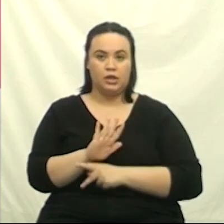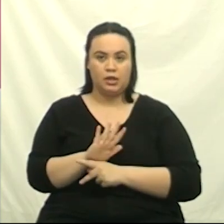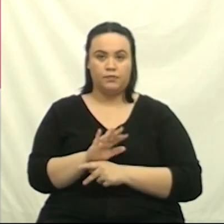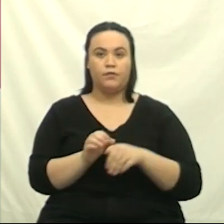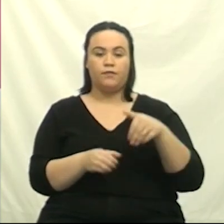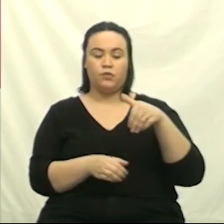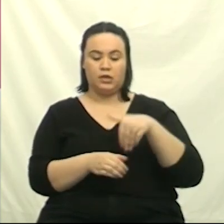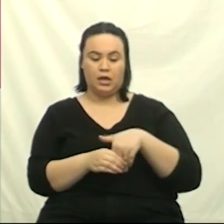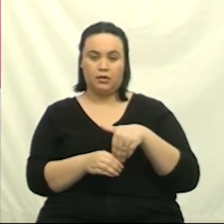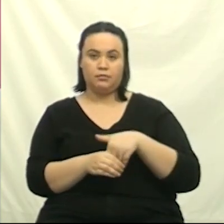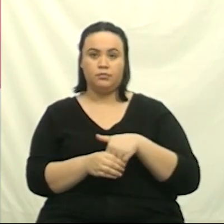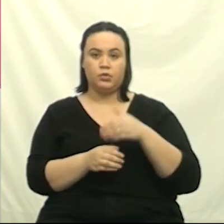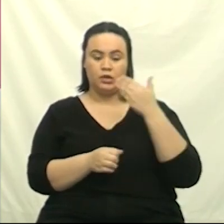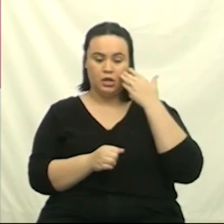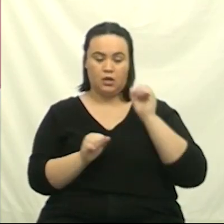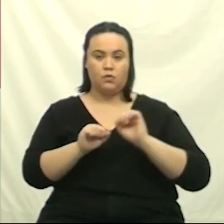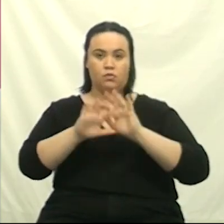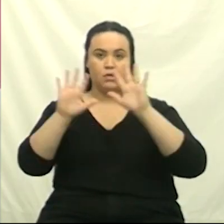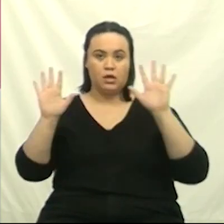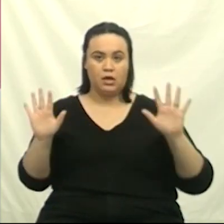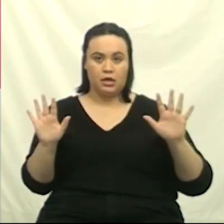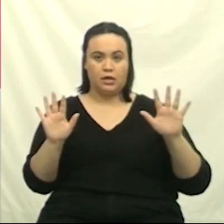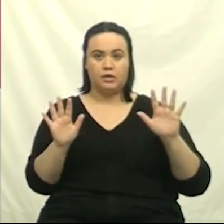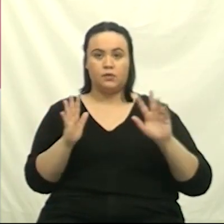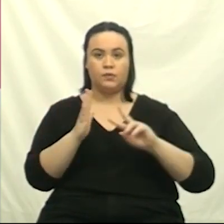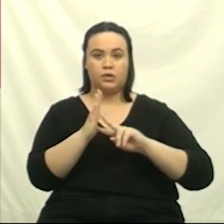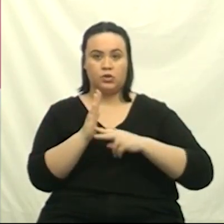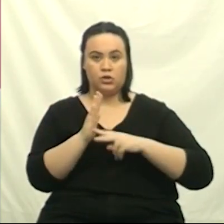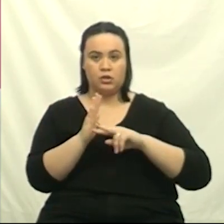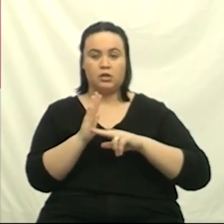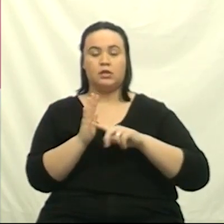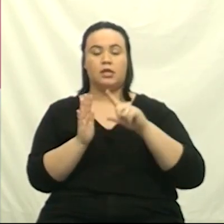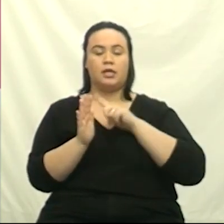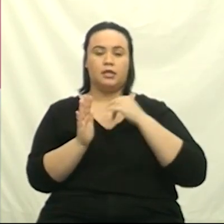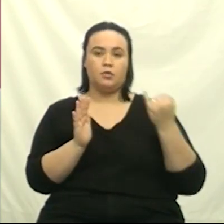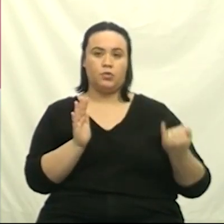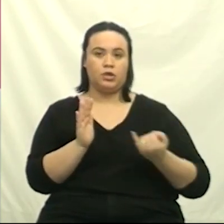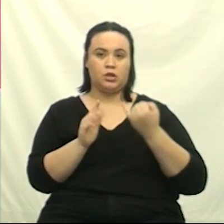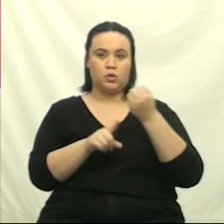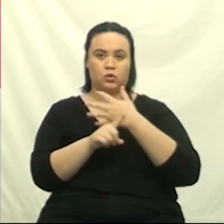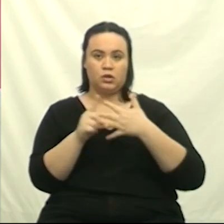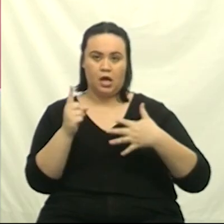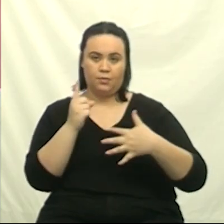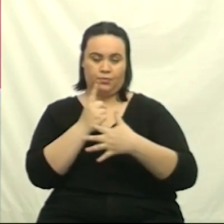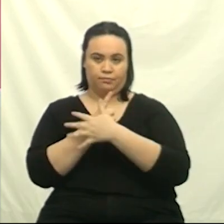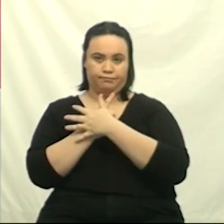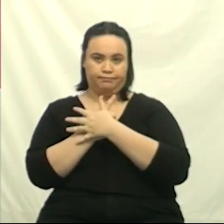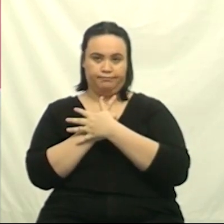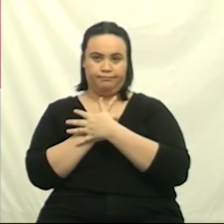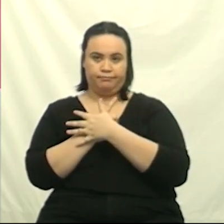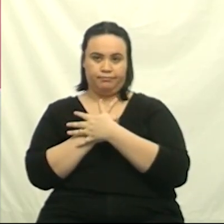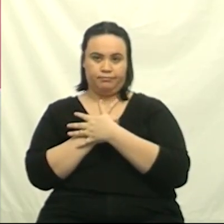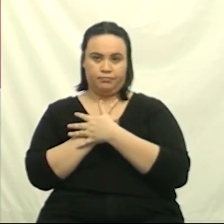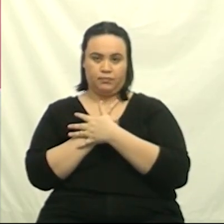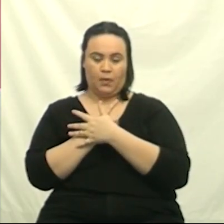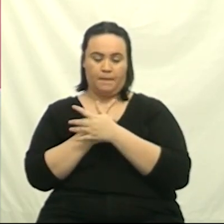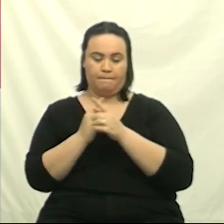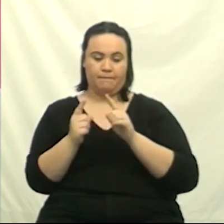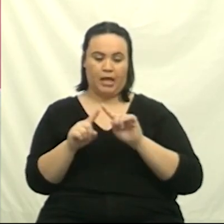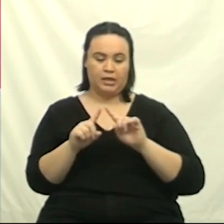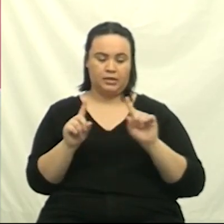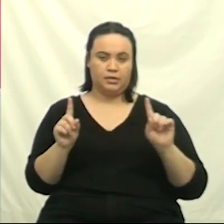vou votar favorar porque entendo o sindicato tem a sua importância tem mas também não é justo